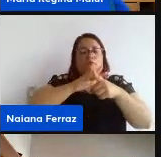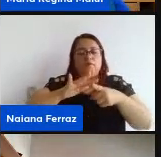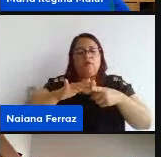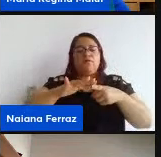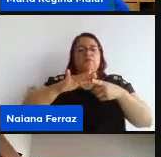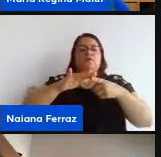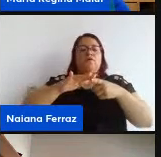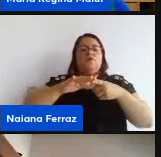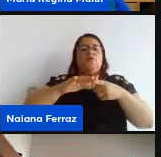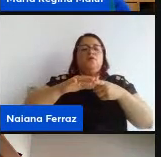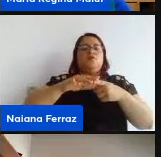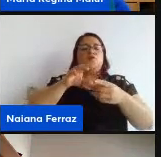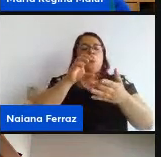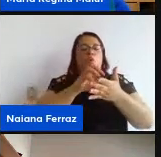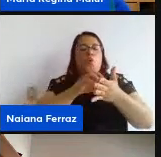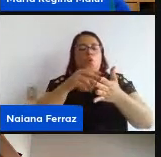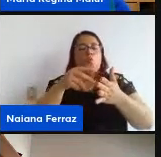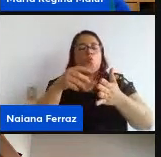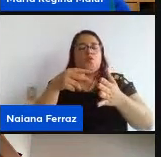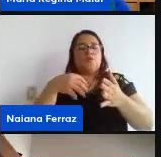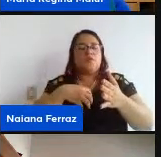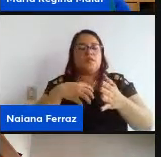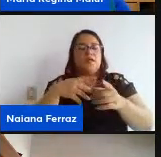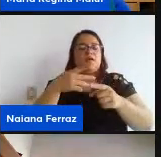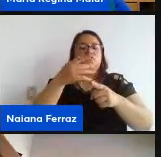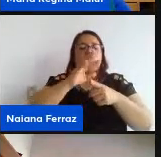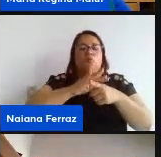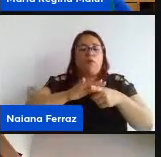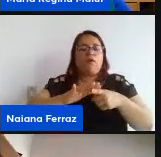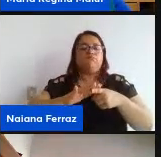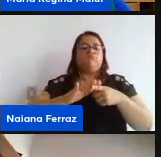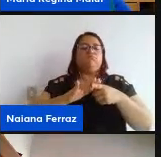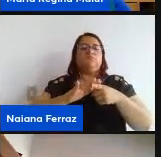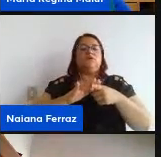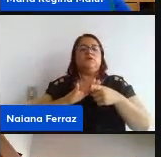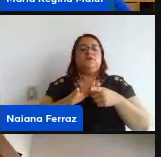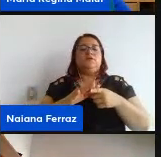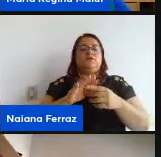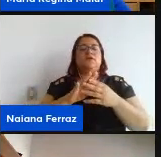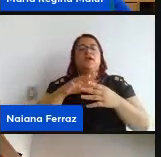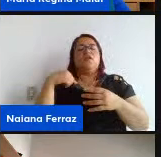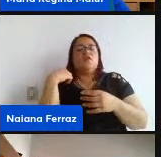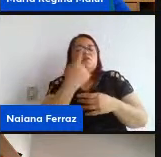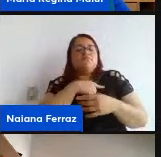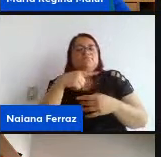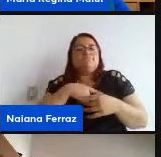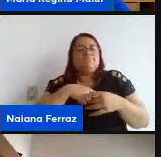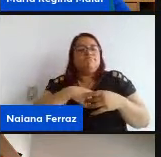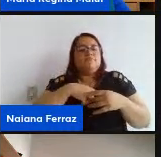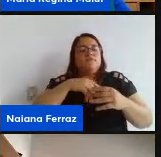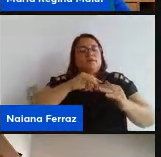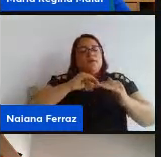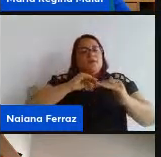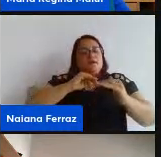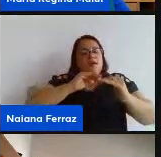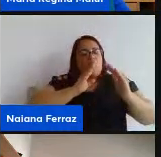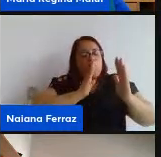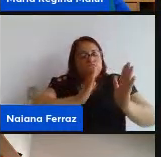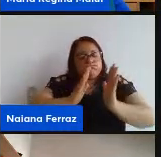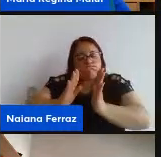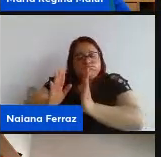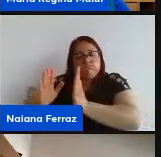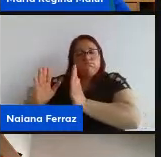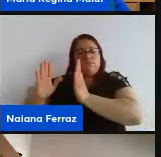do discursivo textual, e a gente vai ter, então, um processamento linguístico em níveis, né,